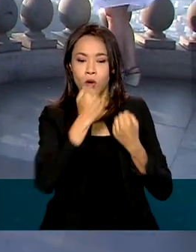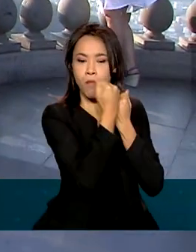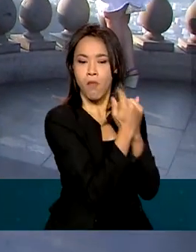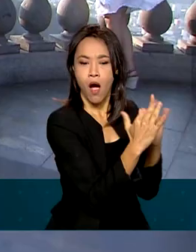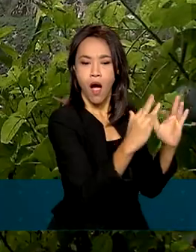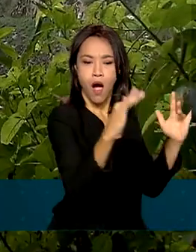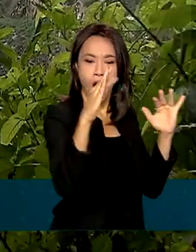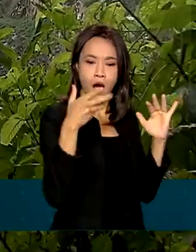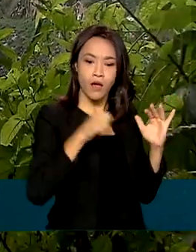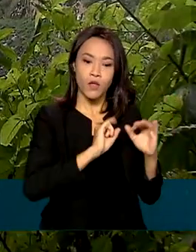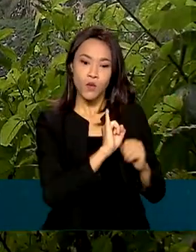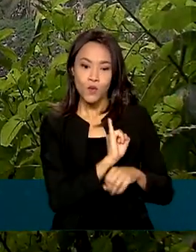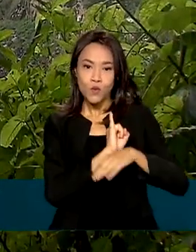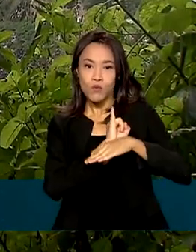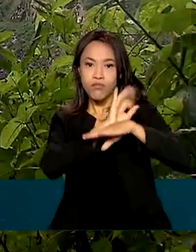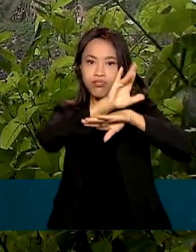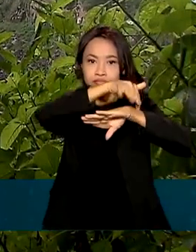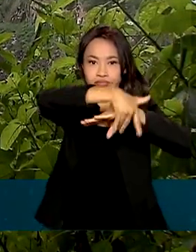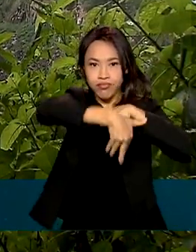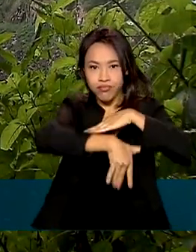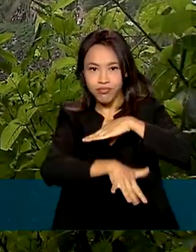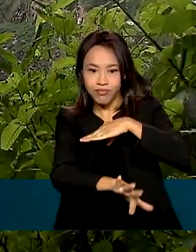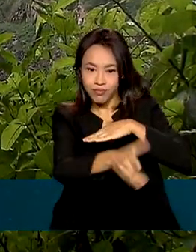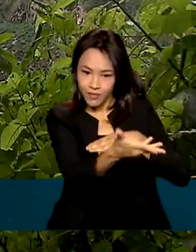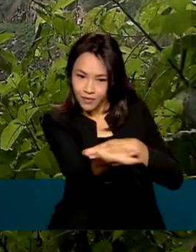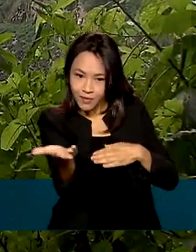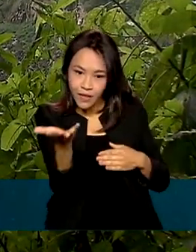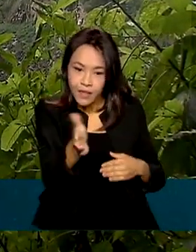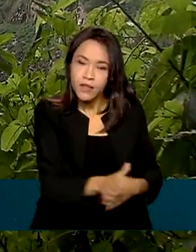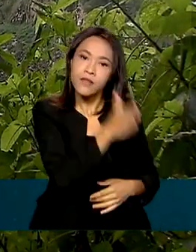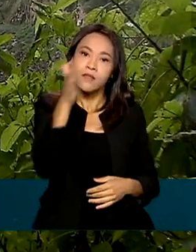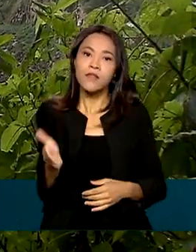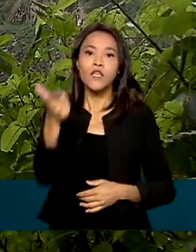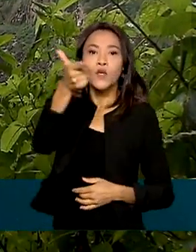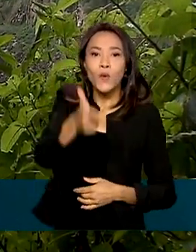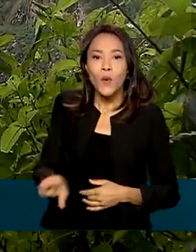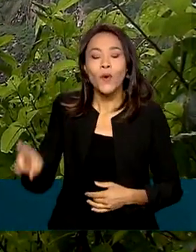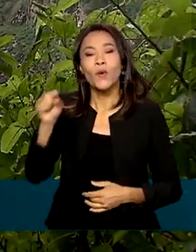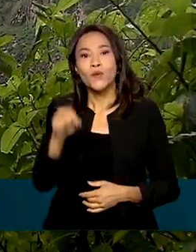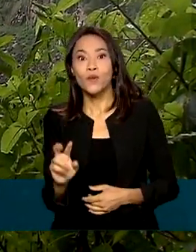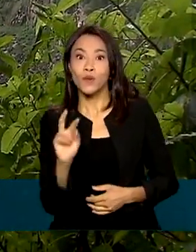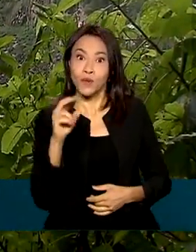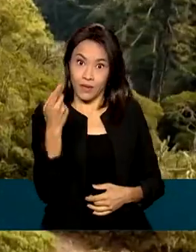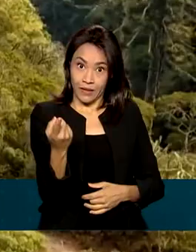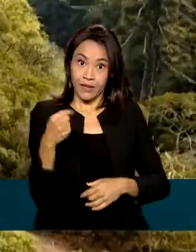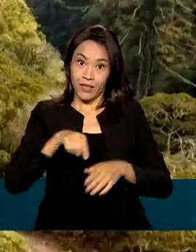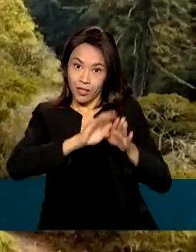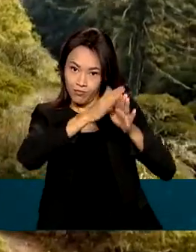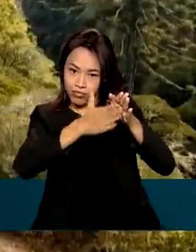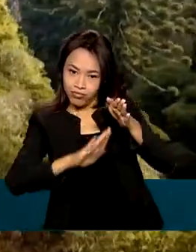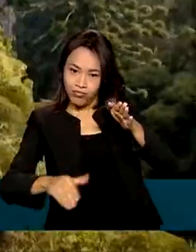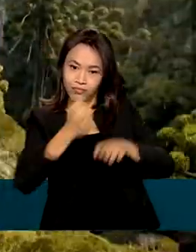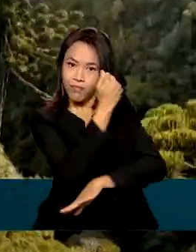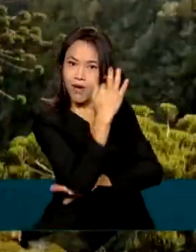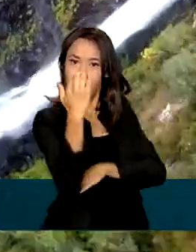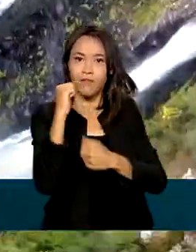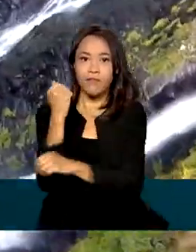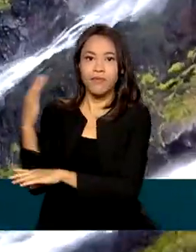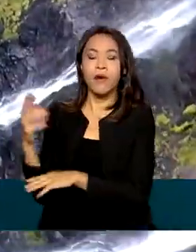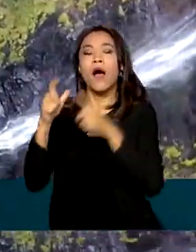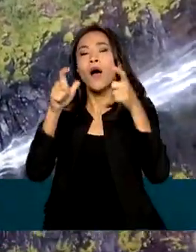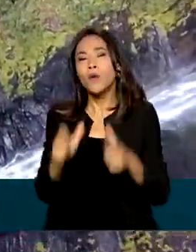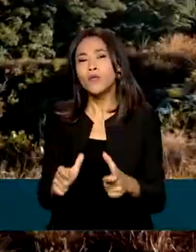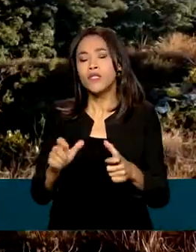Nacional do Iguaçu, onde ficam as famosas cataratas, e também os Parques Irmãos de Aparados da Serra e Serra Geral,